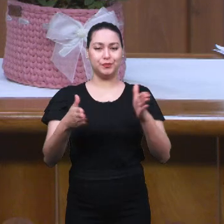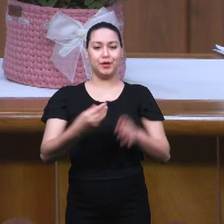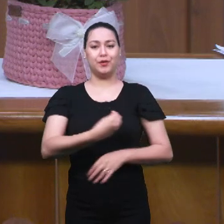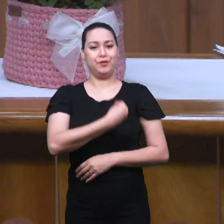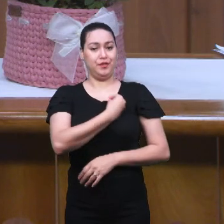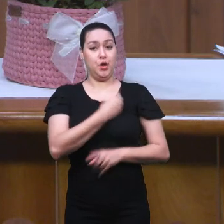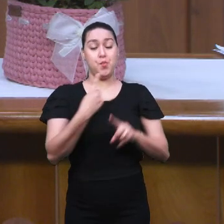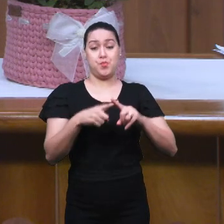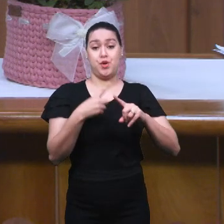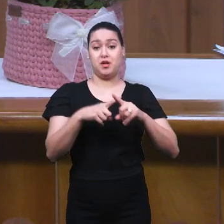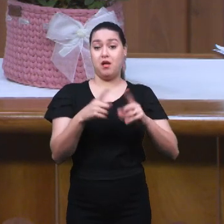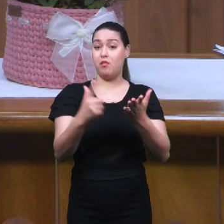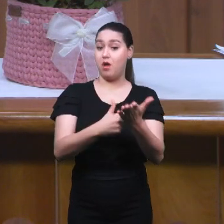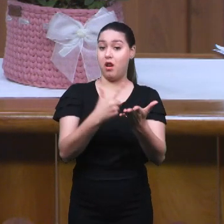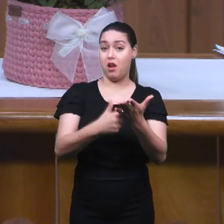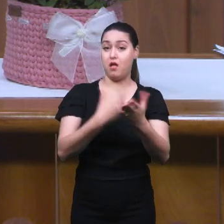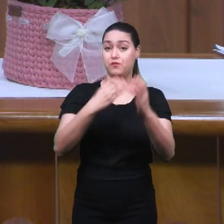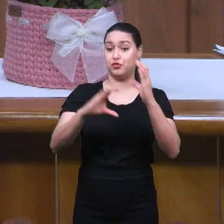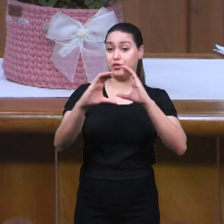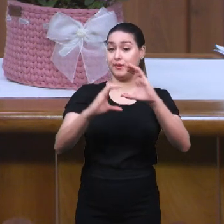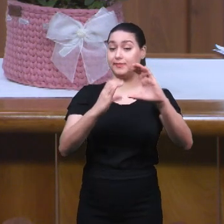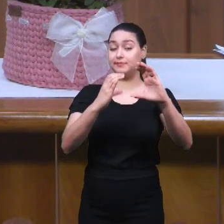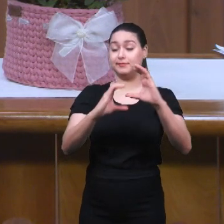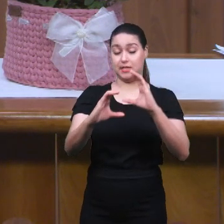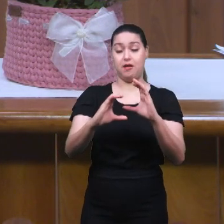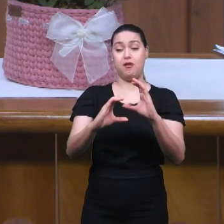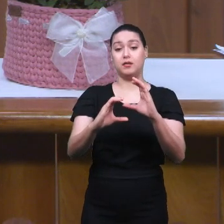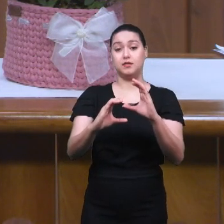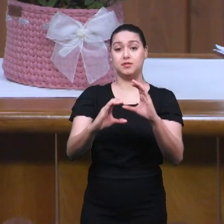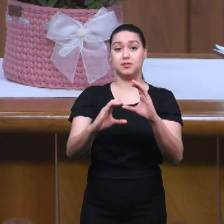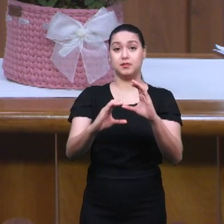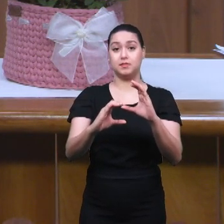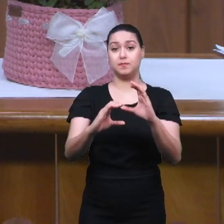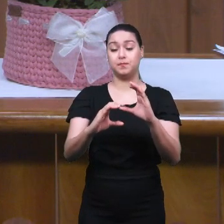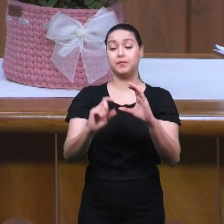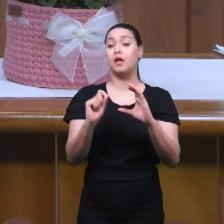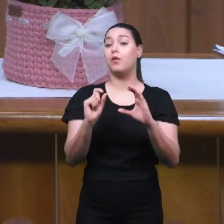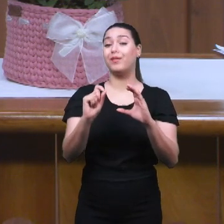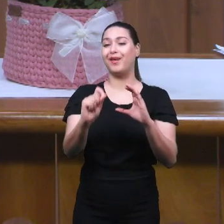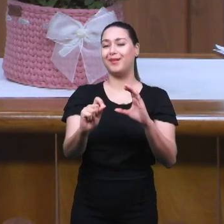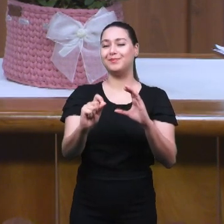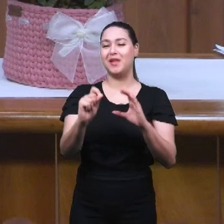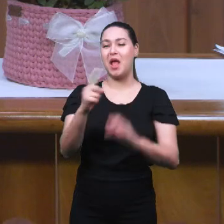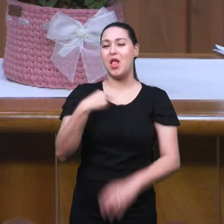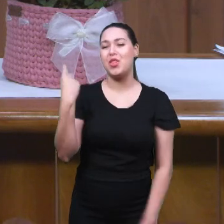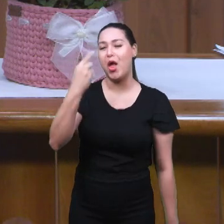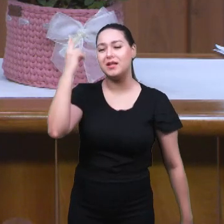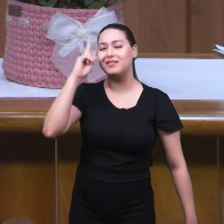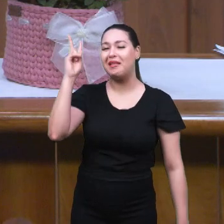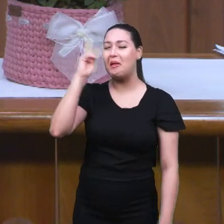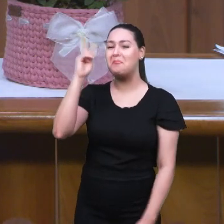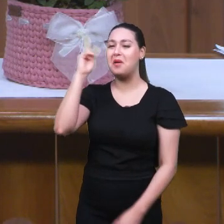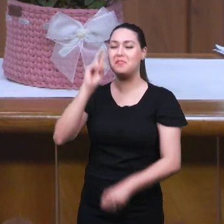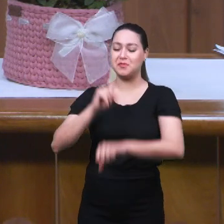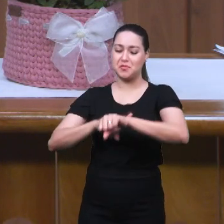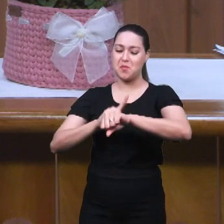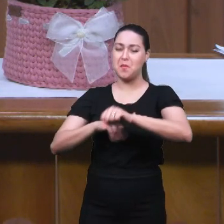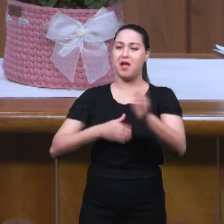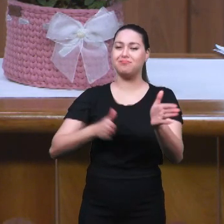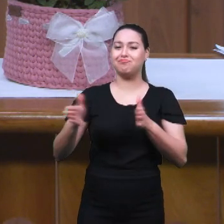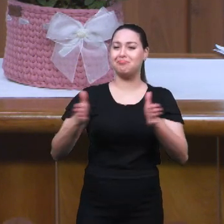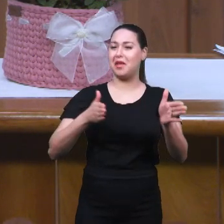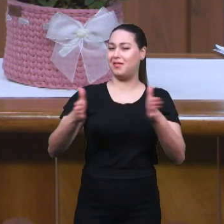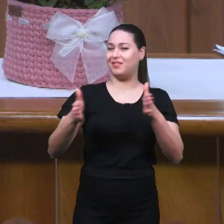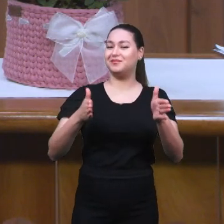de Cantares nos remete, nos traz a esse momento que estamos vivendo. Quer dizer, o mundo viveu